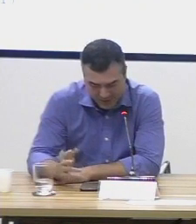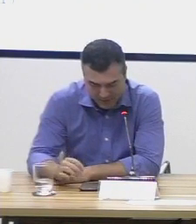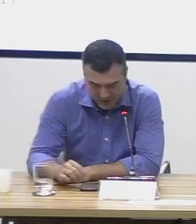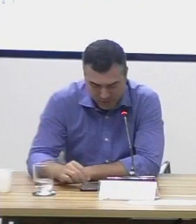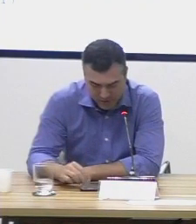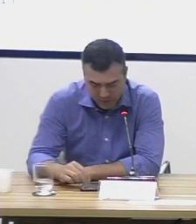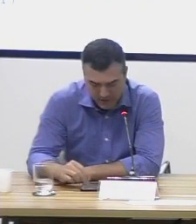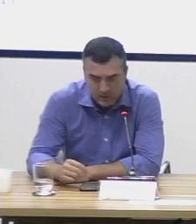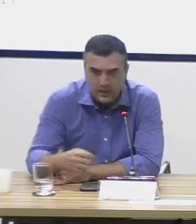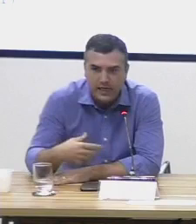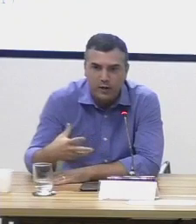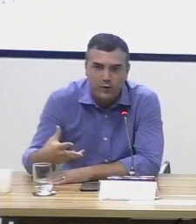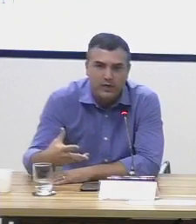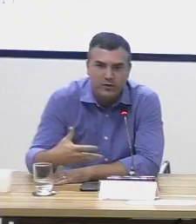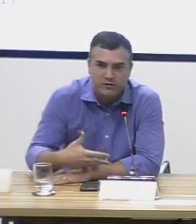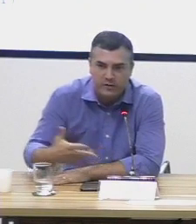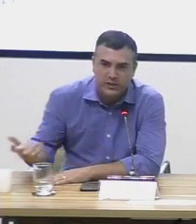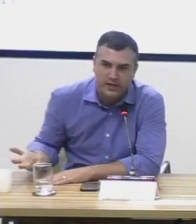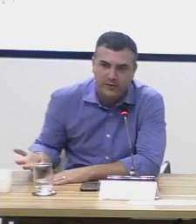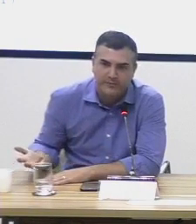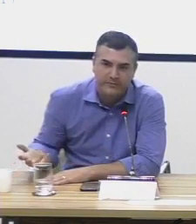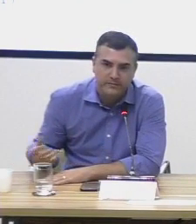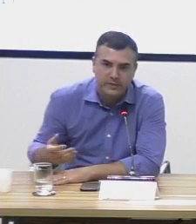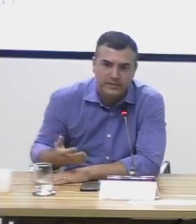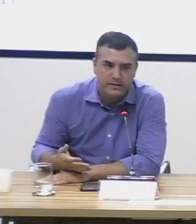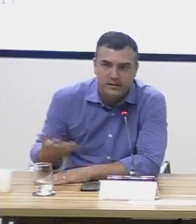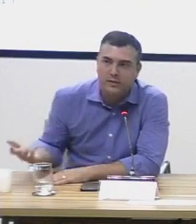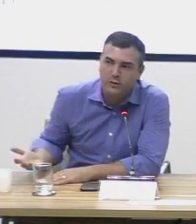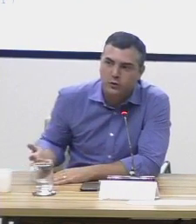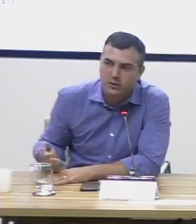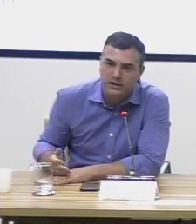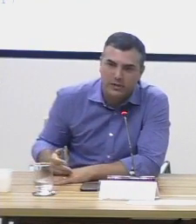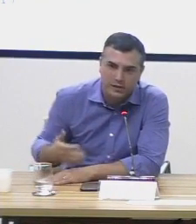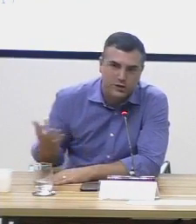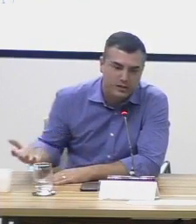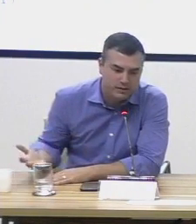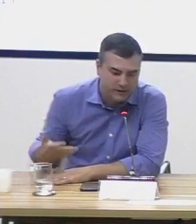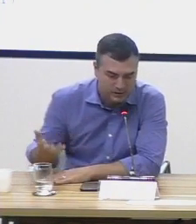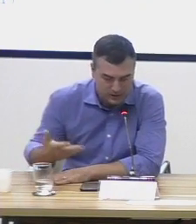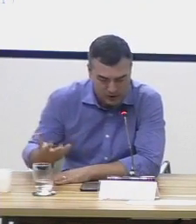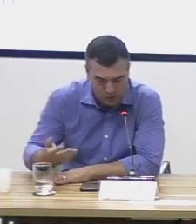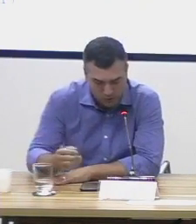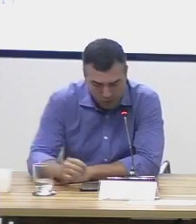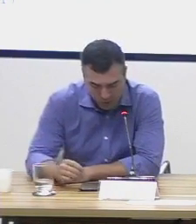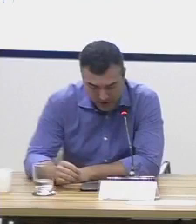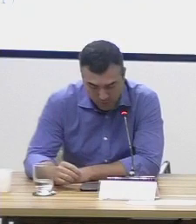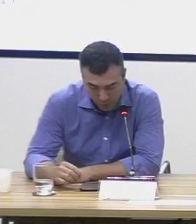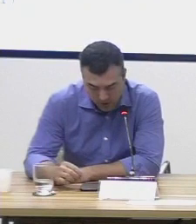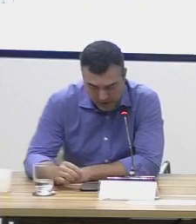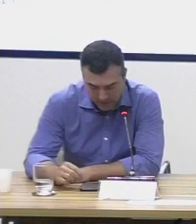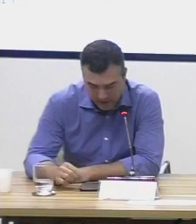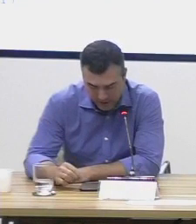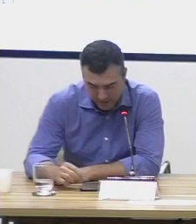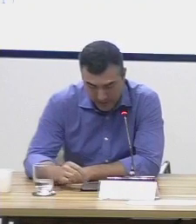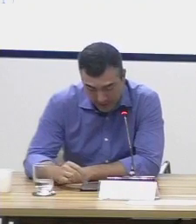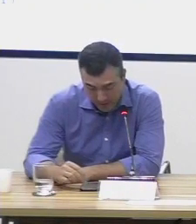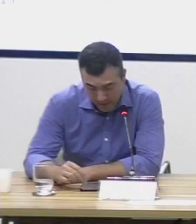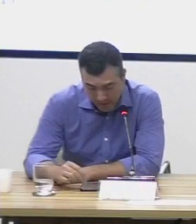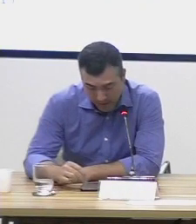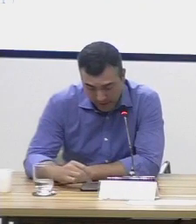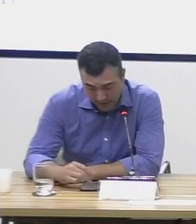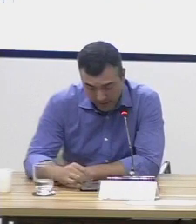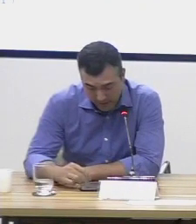cabe a nós mexer com isso, mas é um problema de forma geral. Precisa se achar uma solução e a gente tem que ver como que se evolui nesse debate, né?